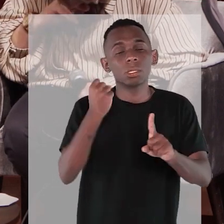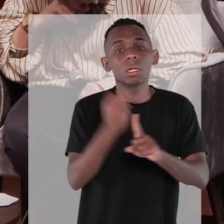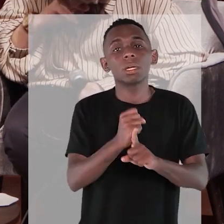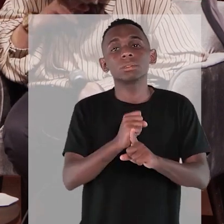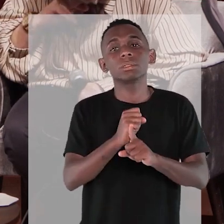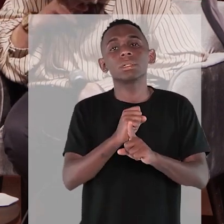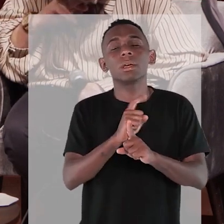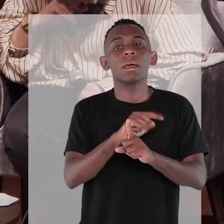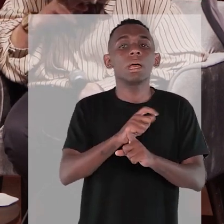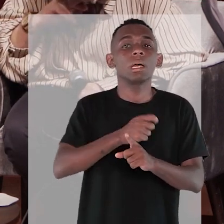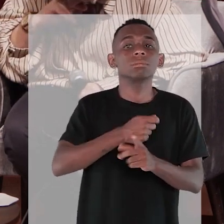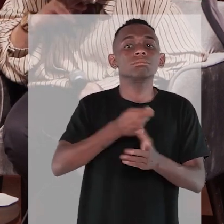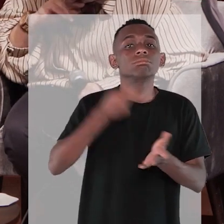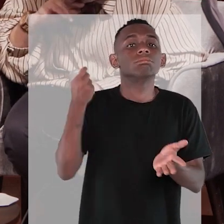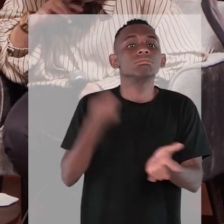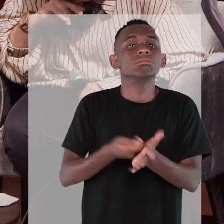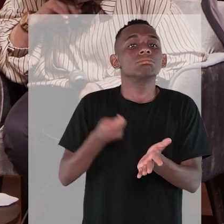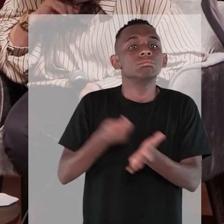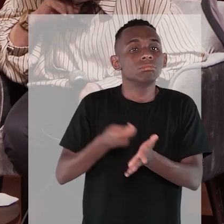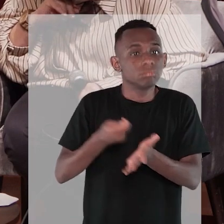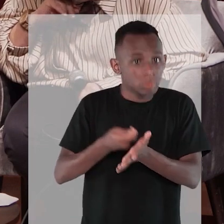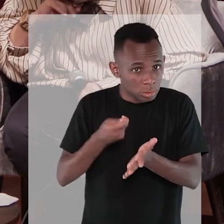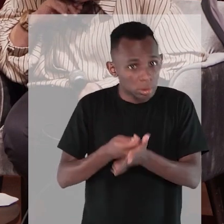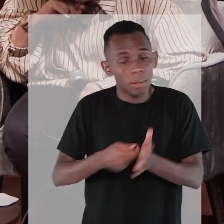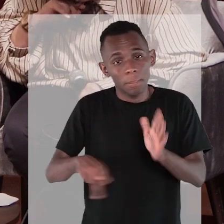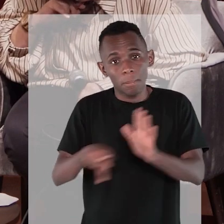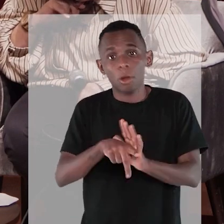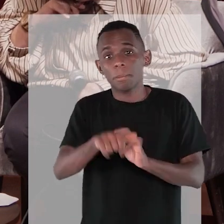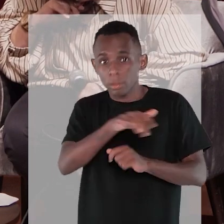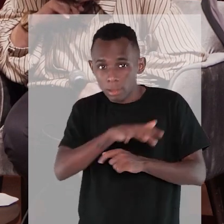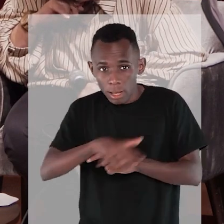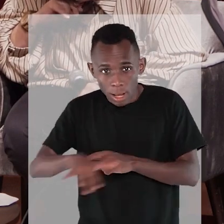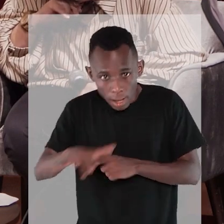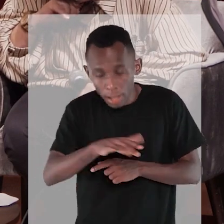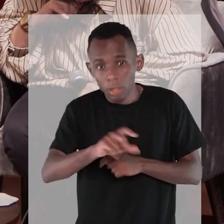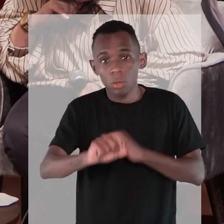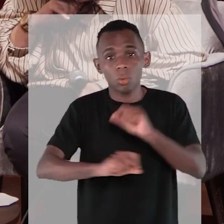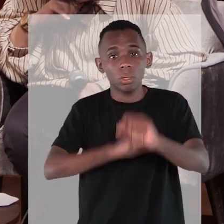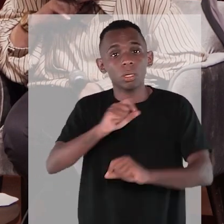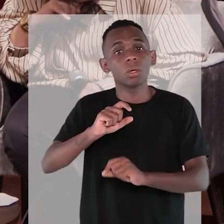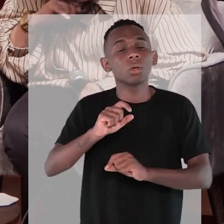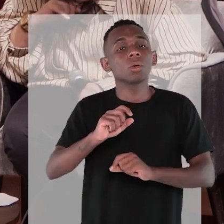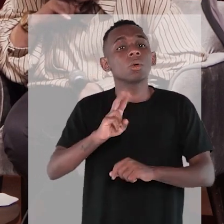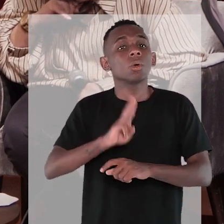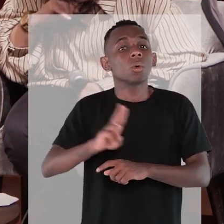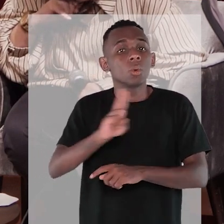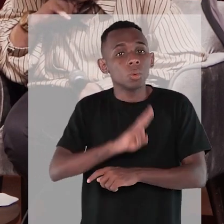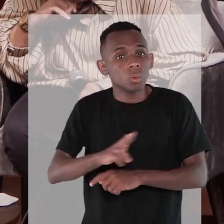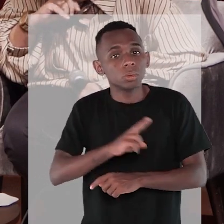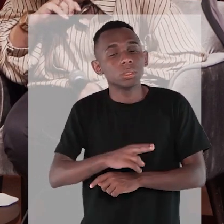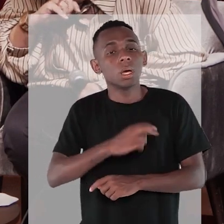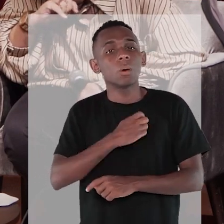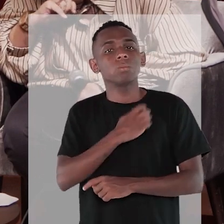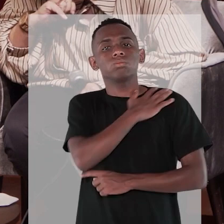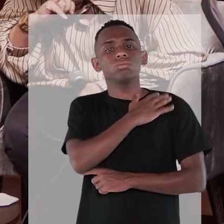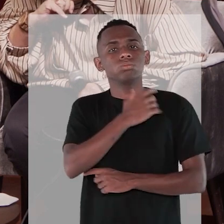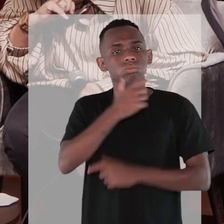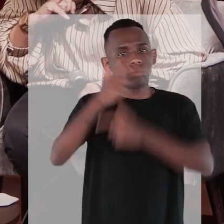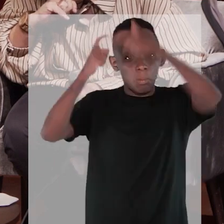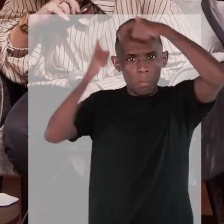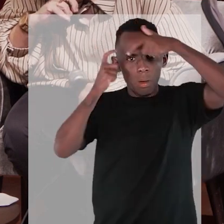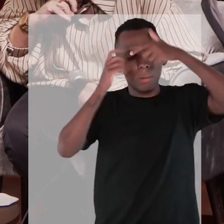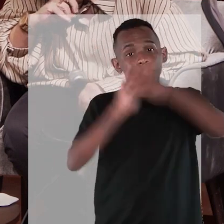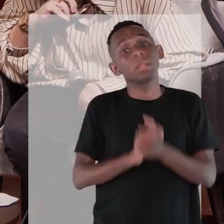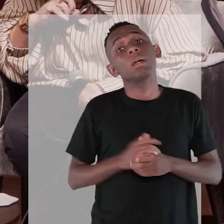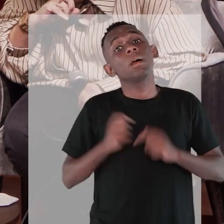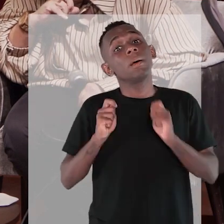que naturalmente tem capilaridade em um território, que são as Forças Armadas. Quer dizer, nós temos então duas